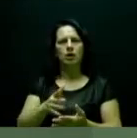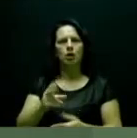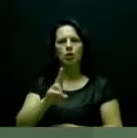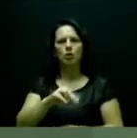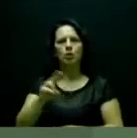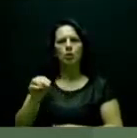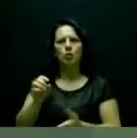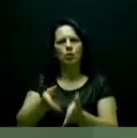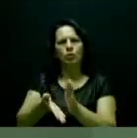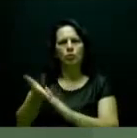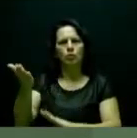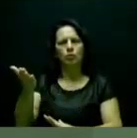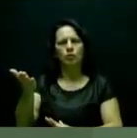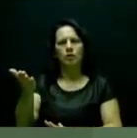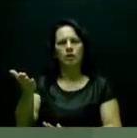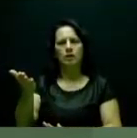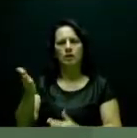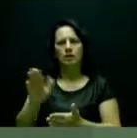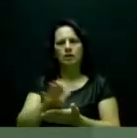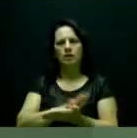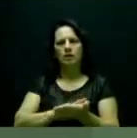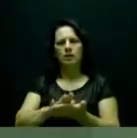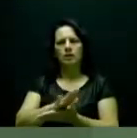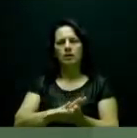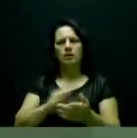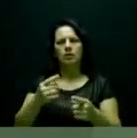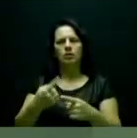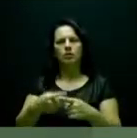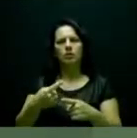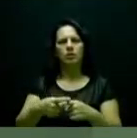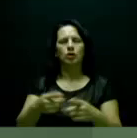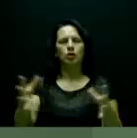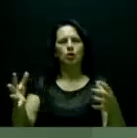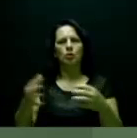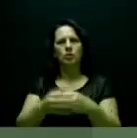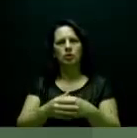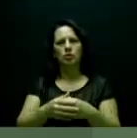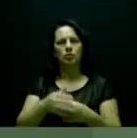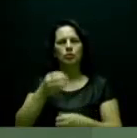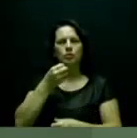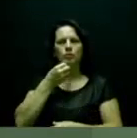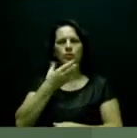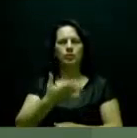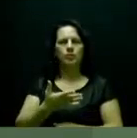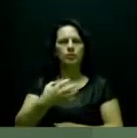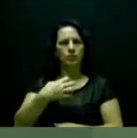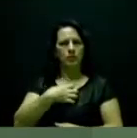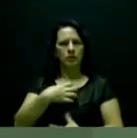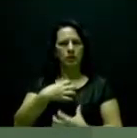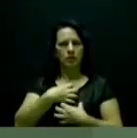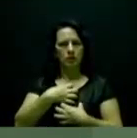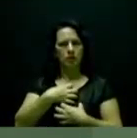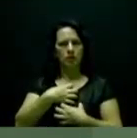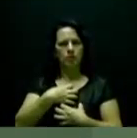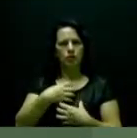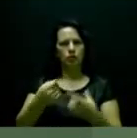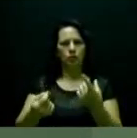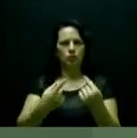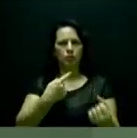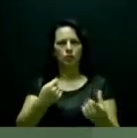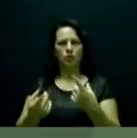recuarei um centímetro, porque pior que a ação dos maus é a omissão dos bens. E se essa for a maneira de